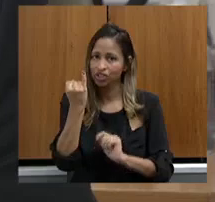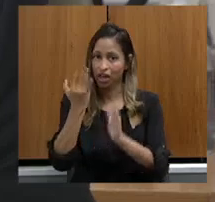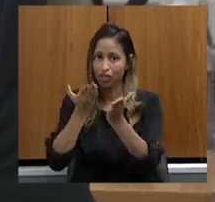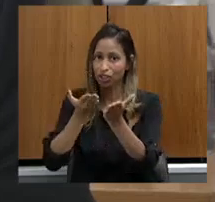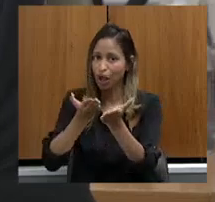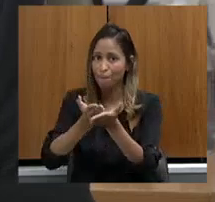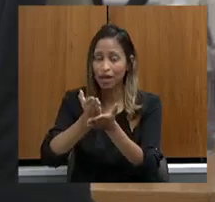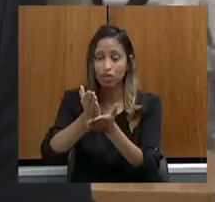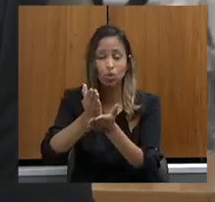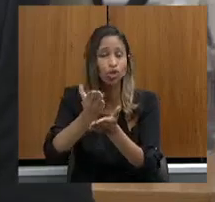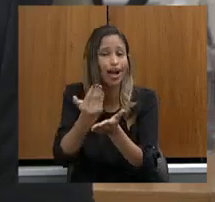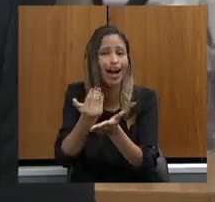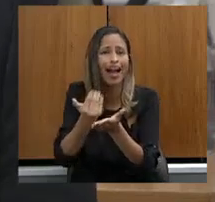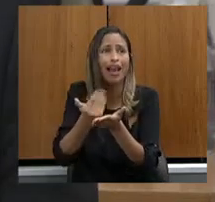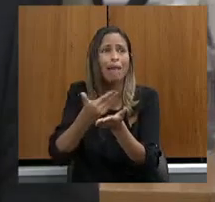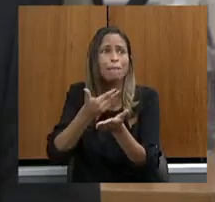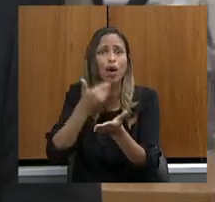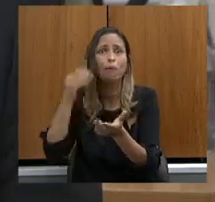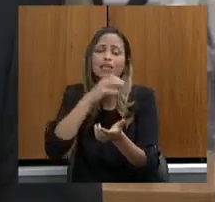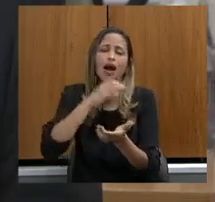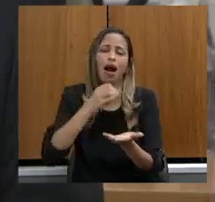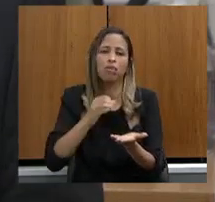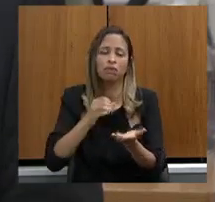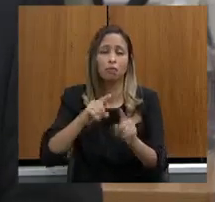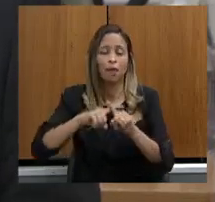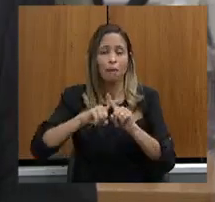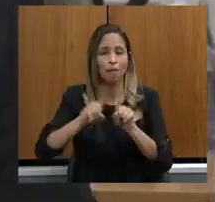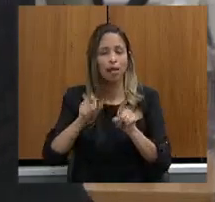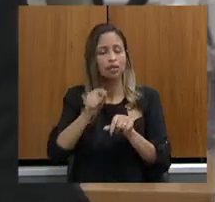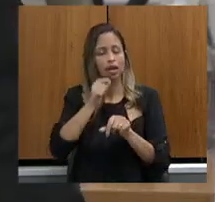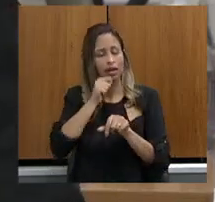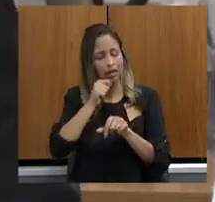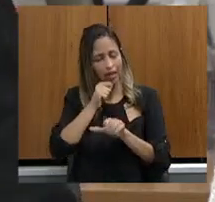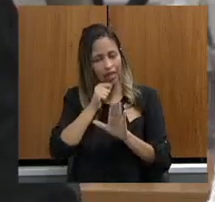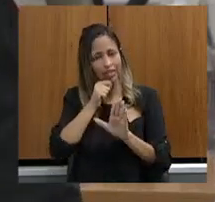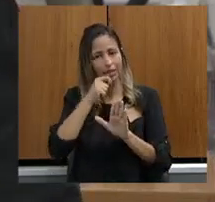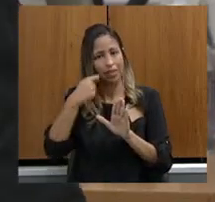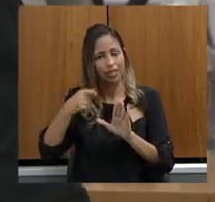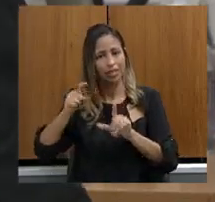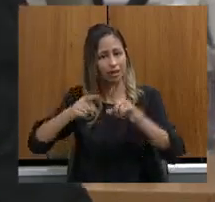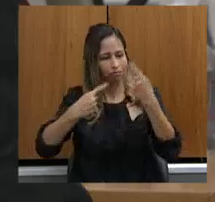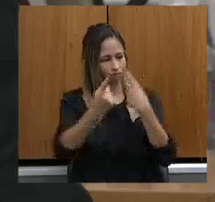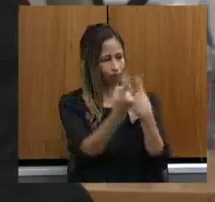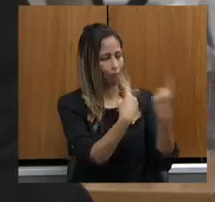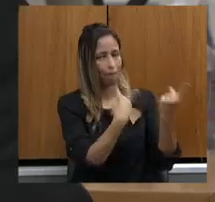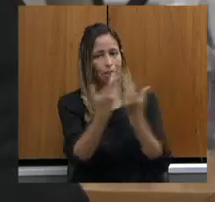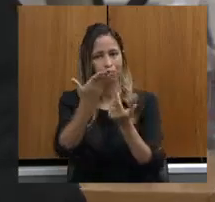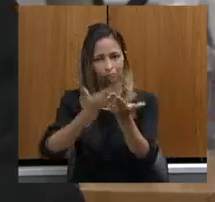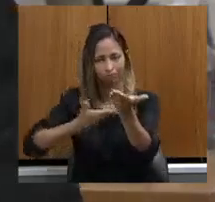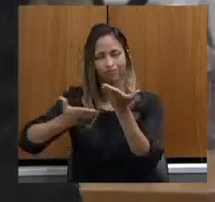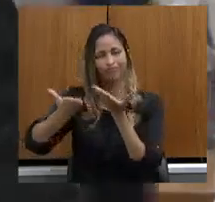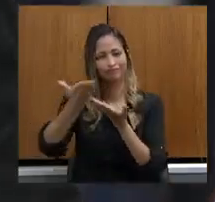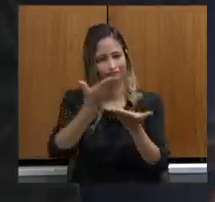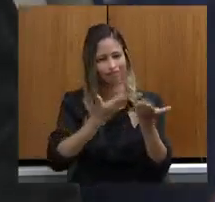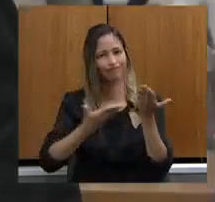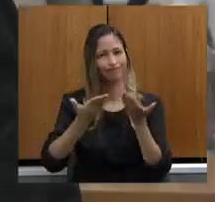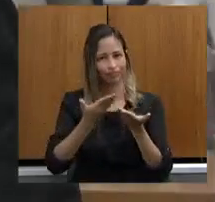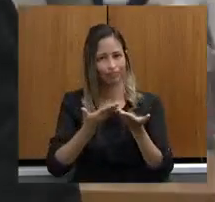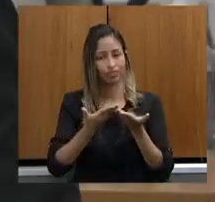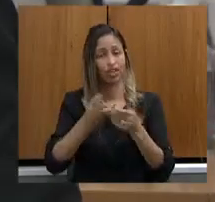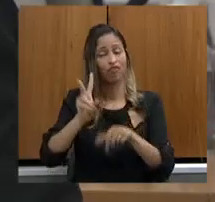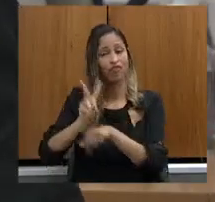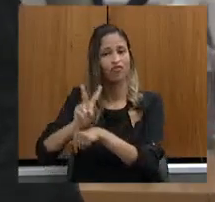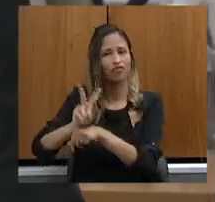adianta um processo mas mesmo assim ainda é necessário o debate aqui na Assembleia Legislativa sobre Regime de recuperação